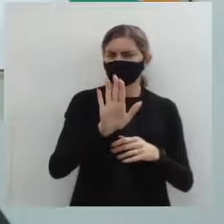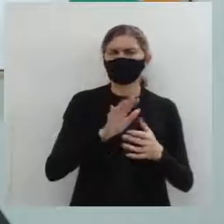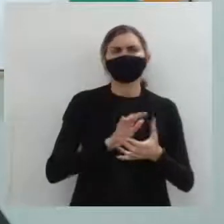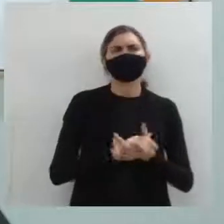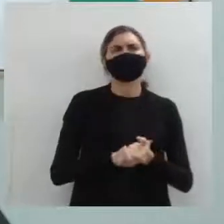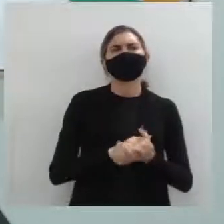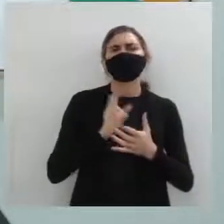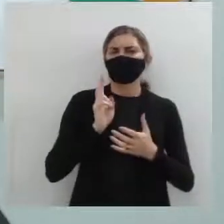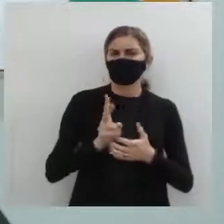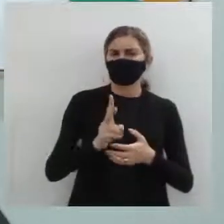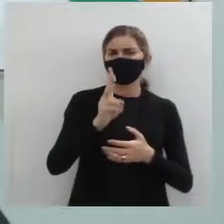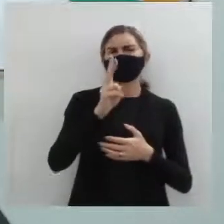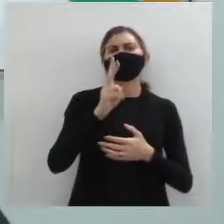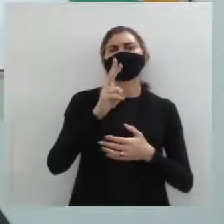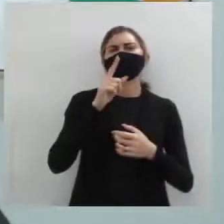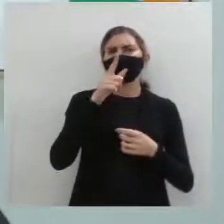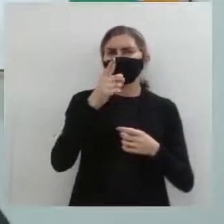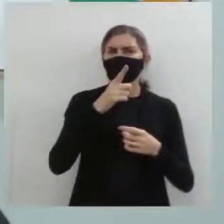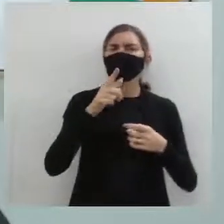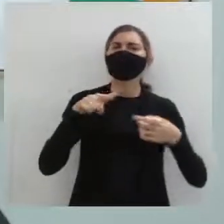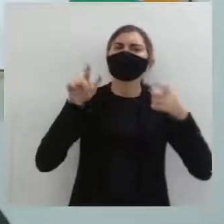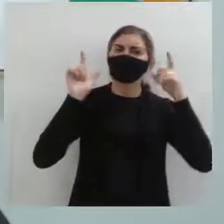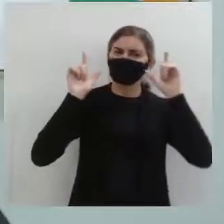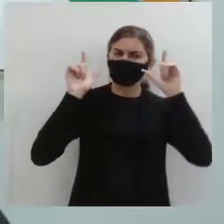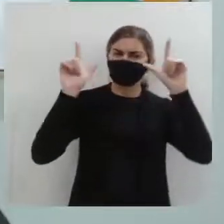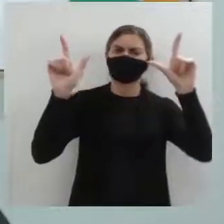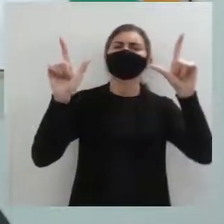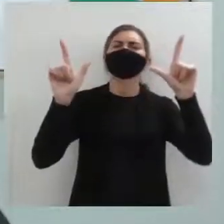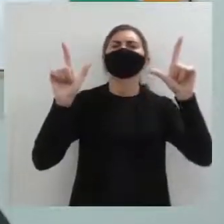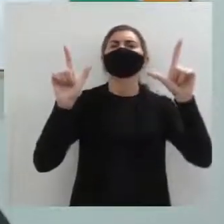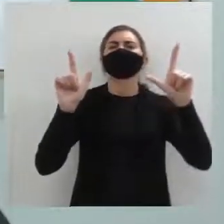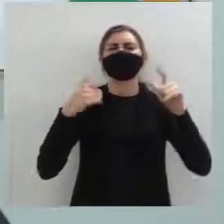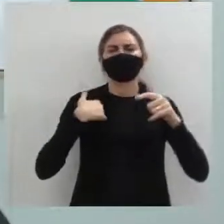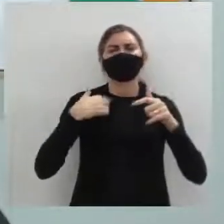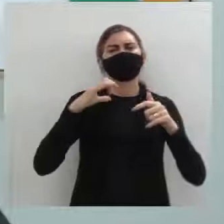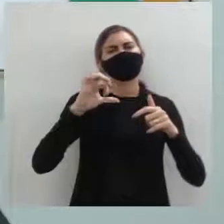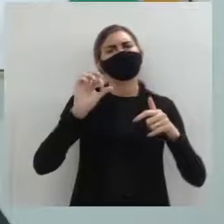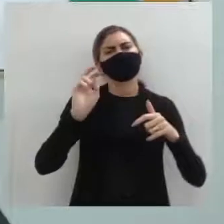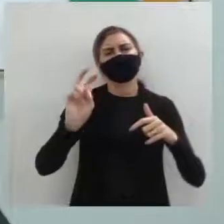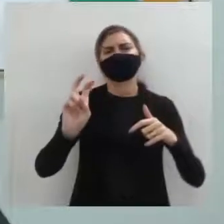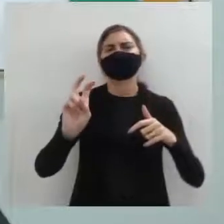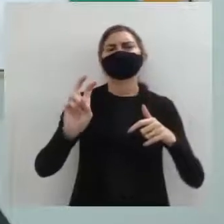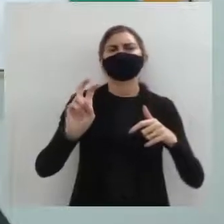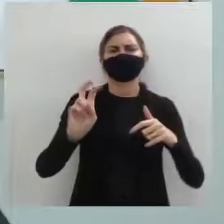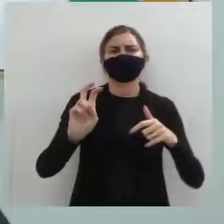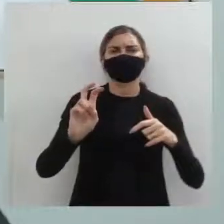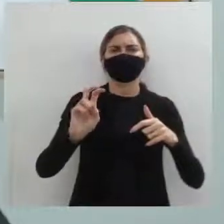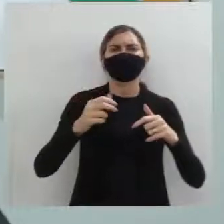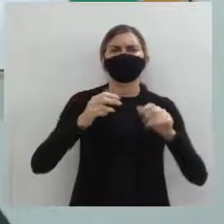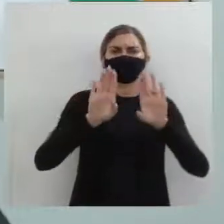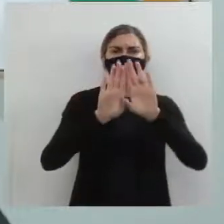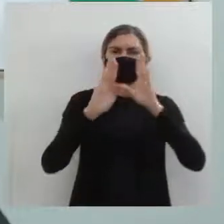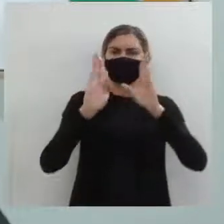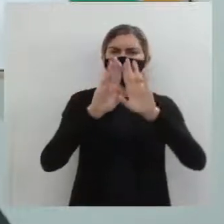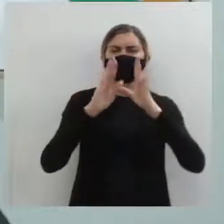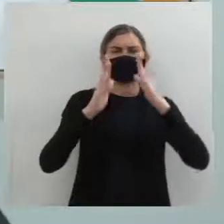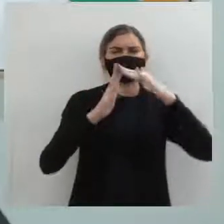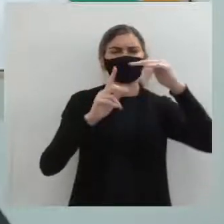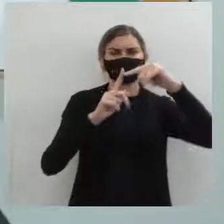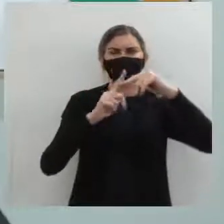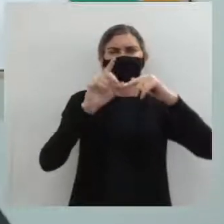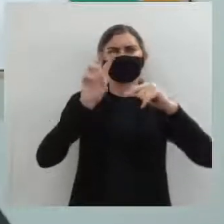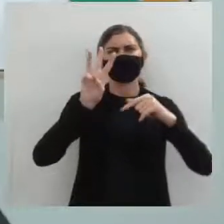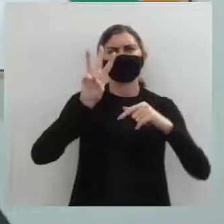desconsidere. Continue com a tese de que ele havia fixado suas 95 teses na porta da Catedral de